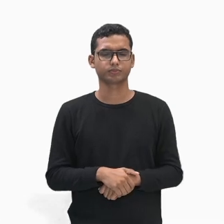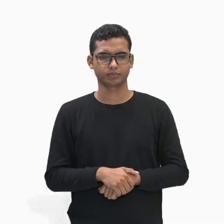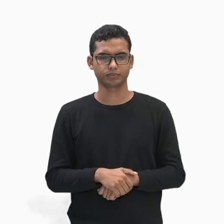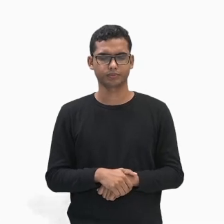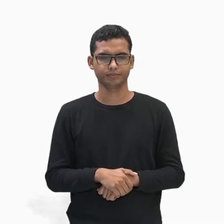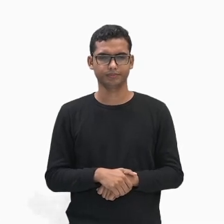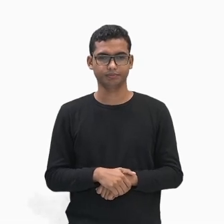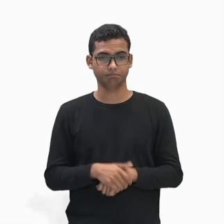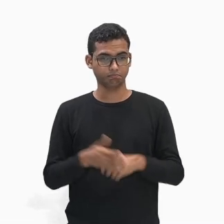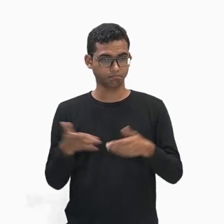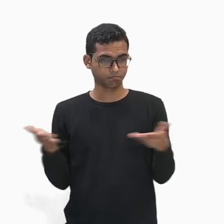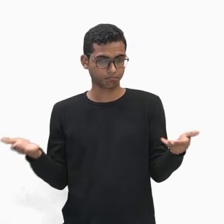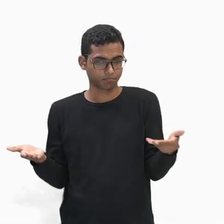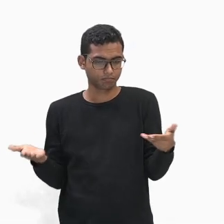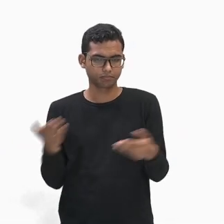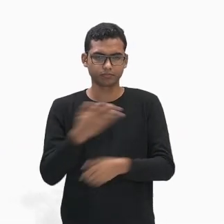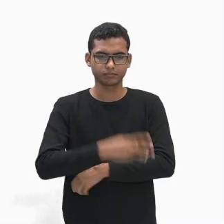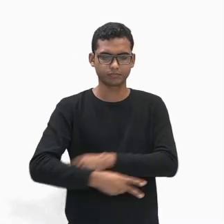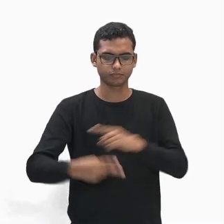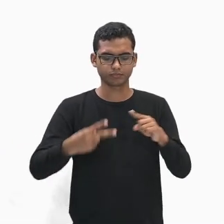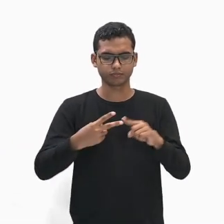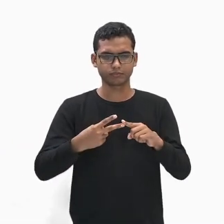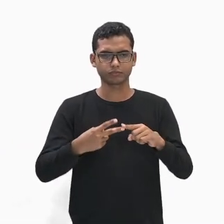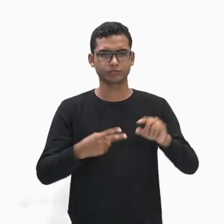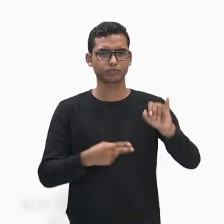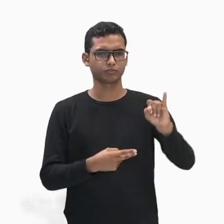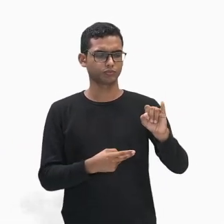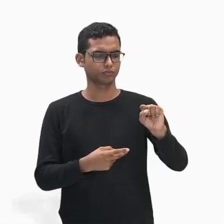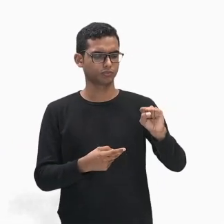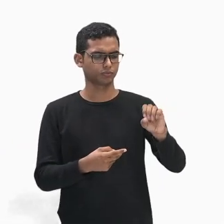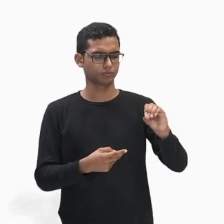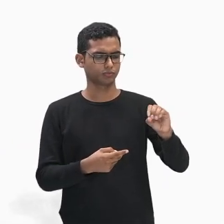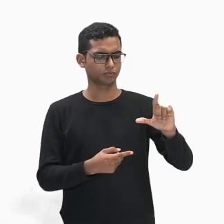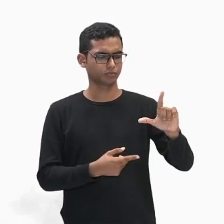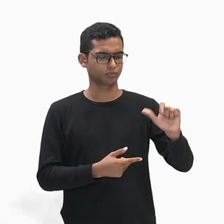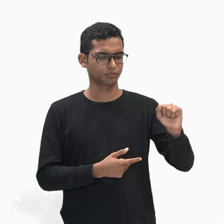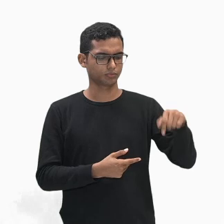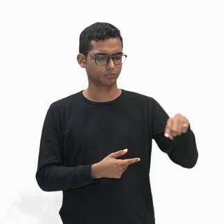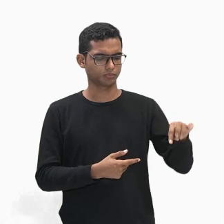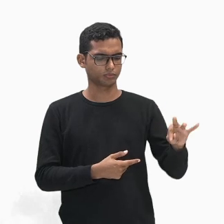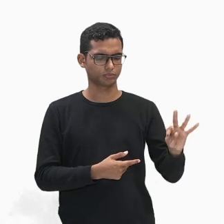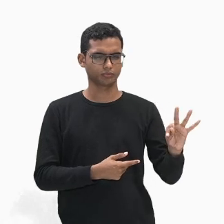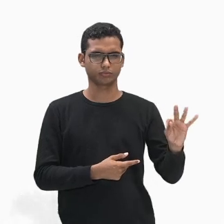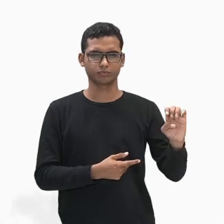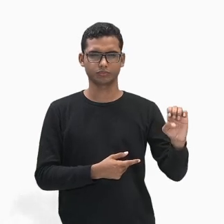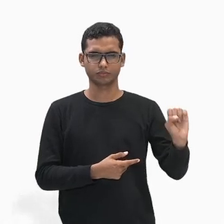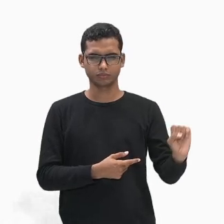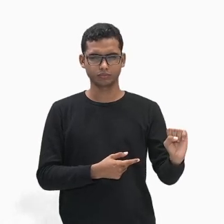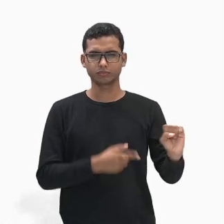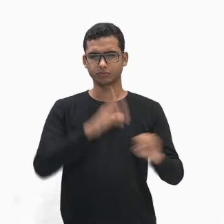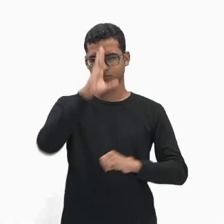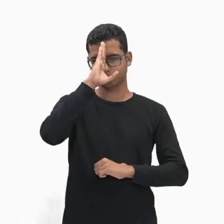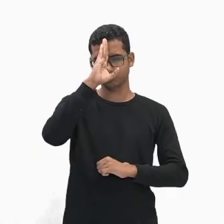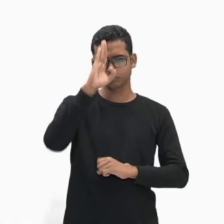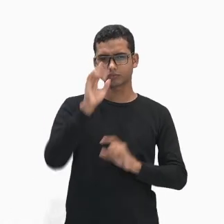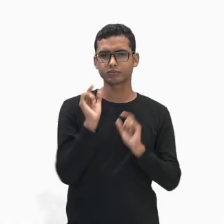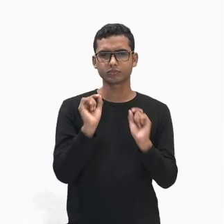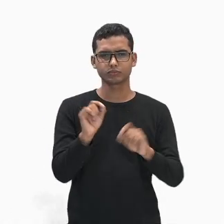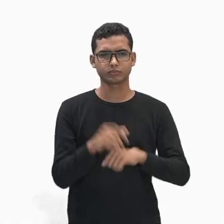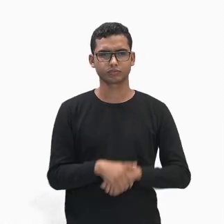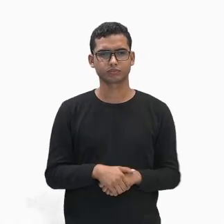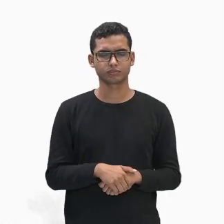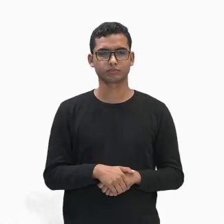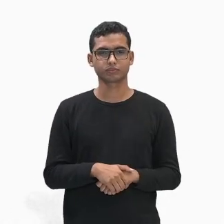os isolantes têm como principal função impedir